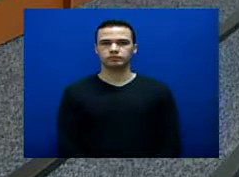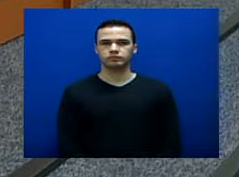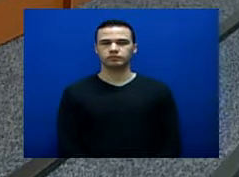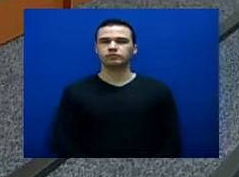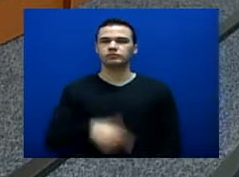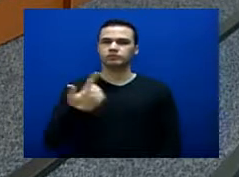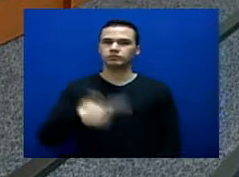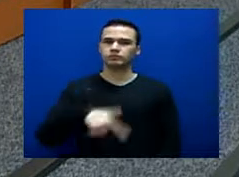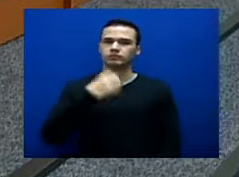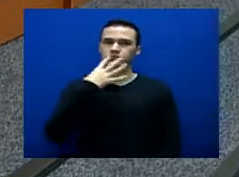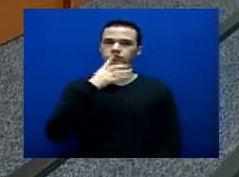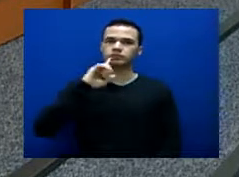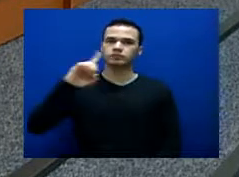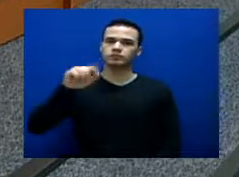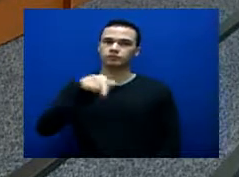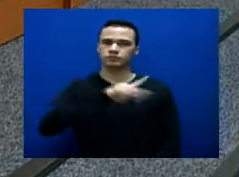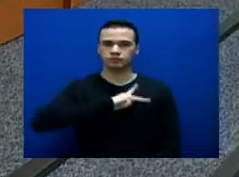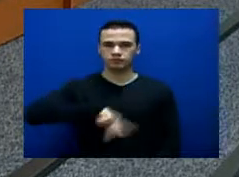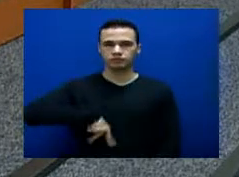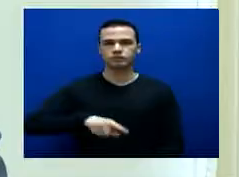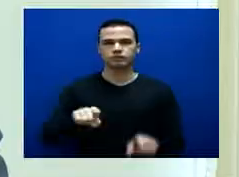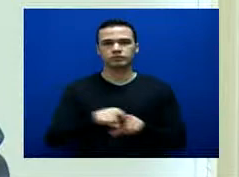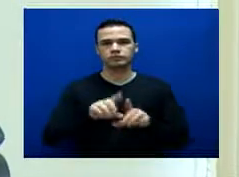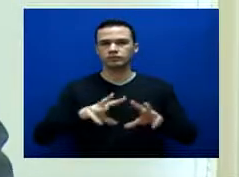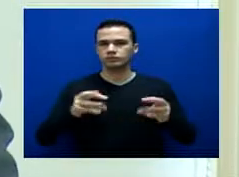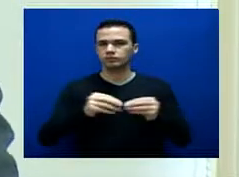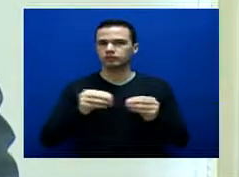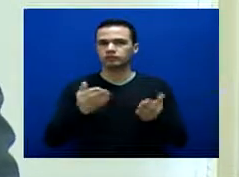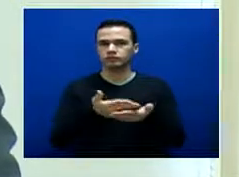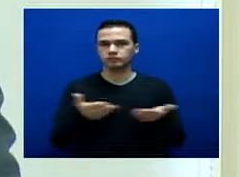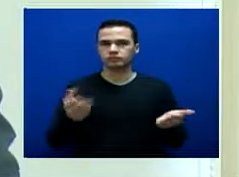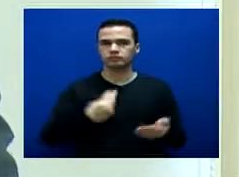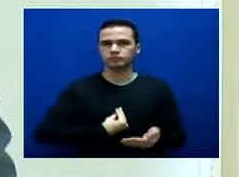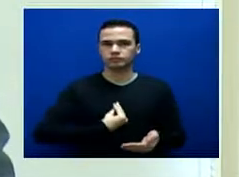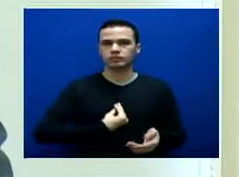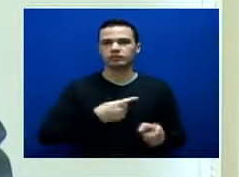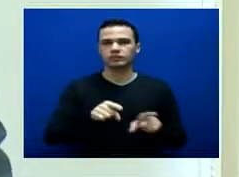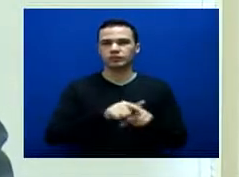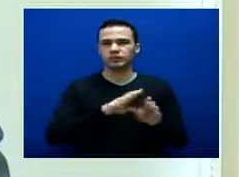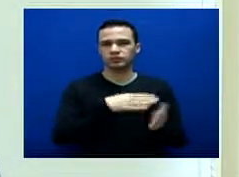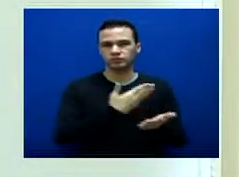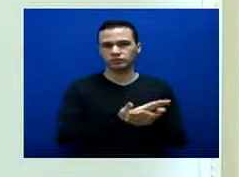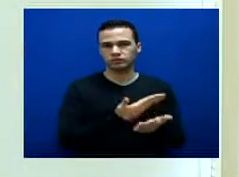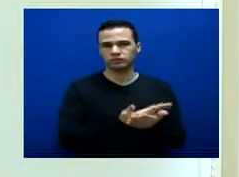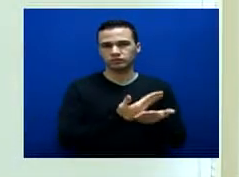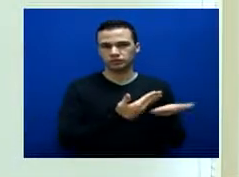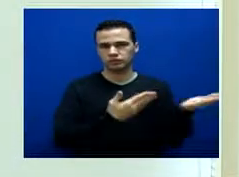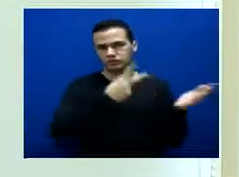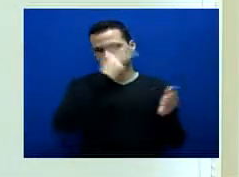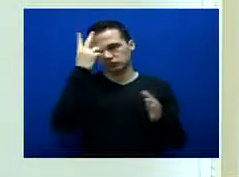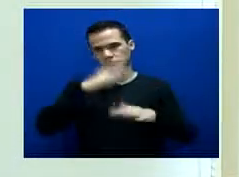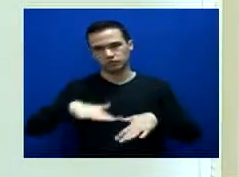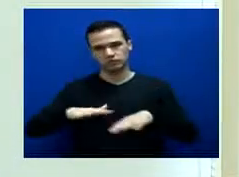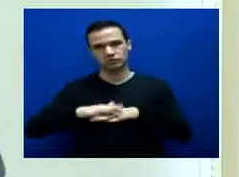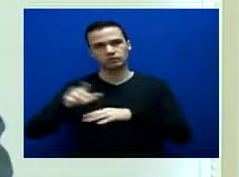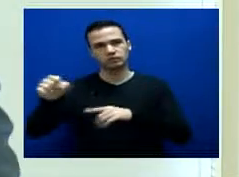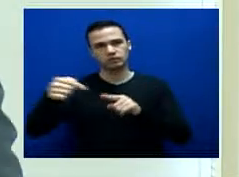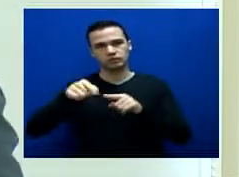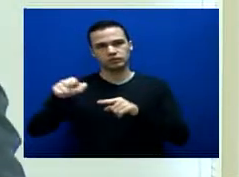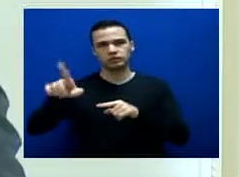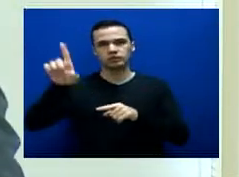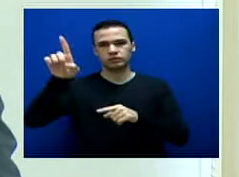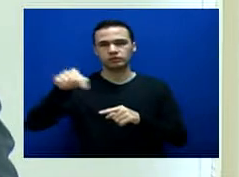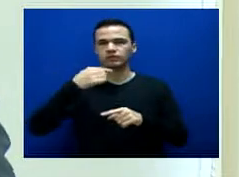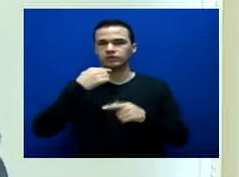Mais uma vez, bom dia, senhor presidente, bom dia a todos, bom dia ao pessoal do Mailasque, bom dia ao pessoal aqui que é o povo, a voz do povo é a